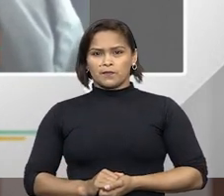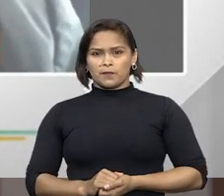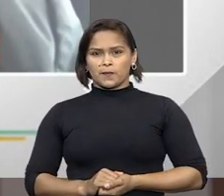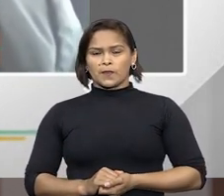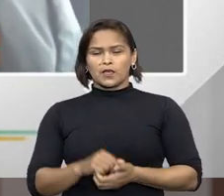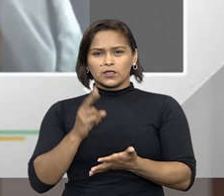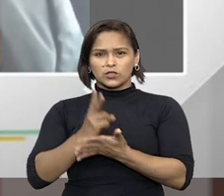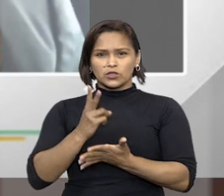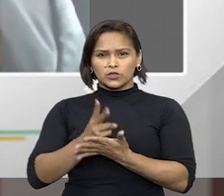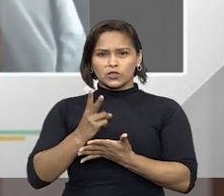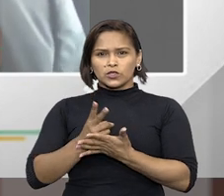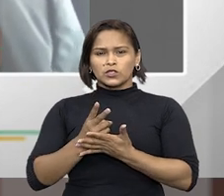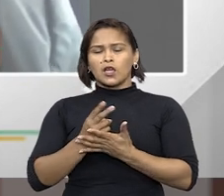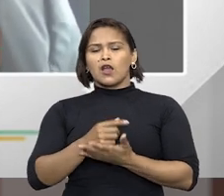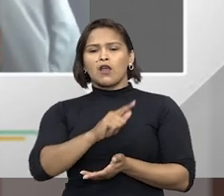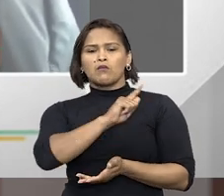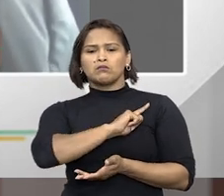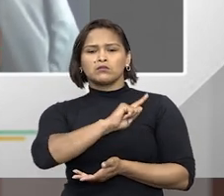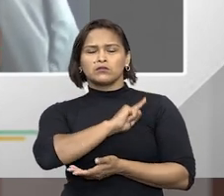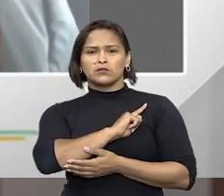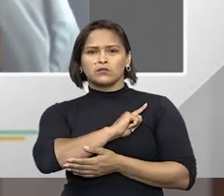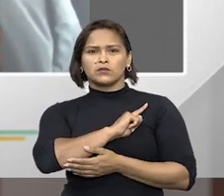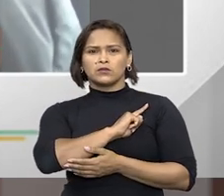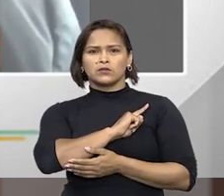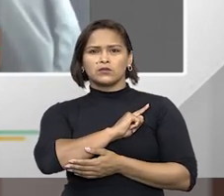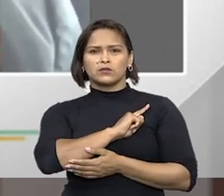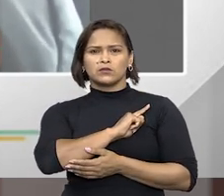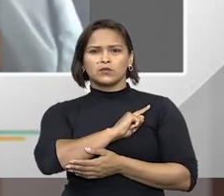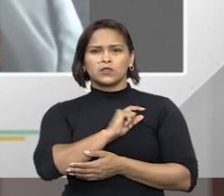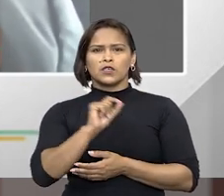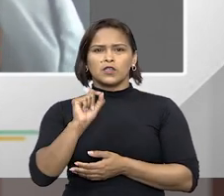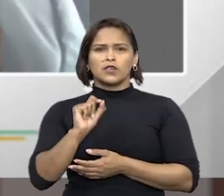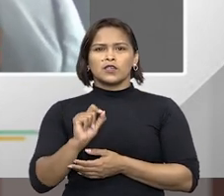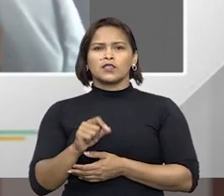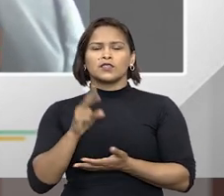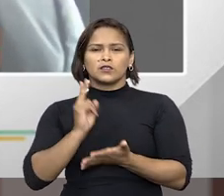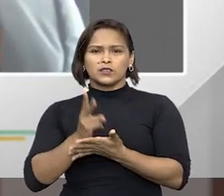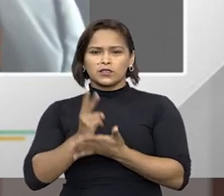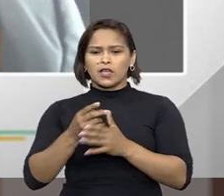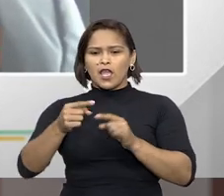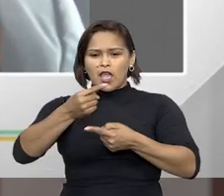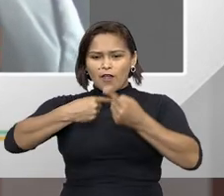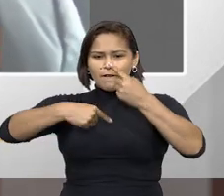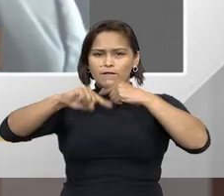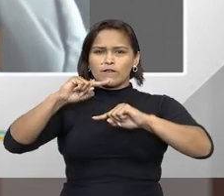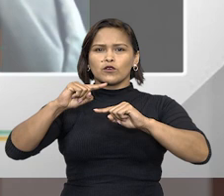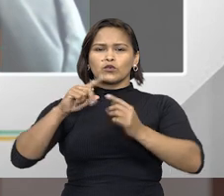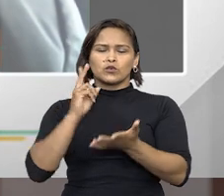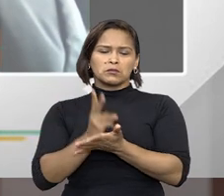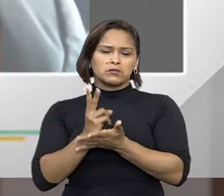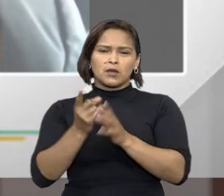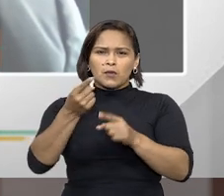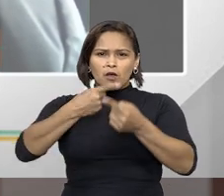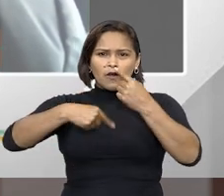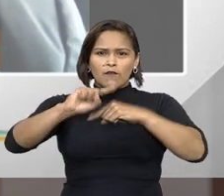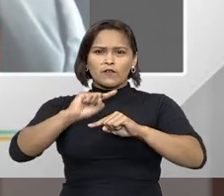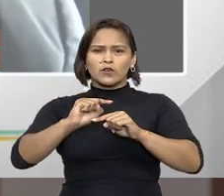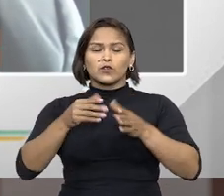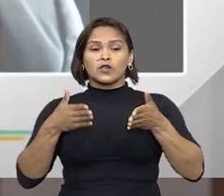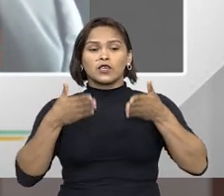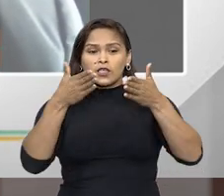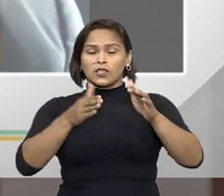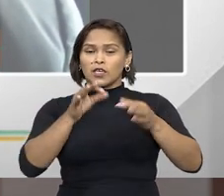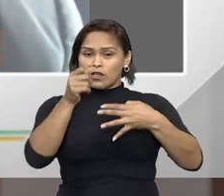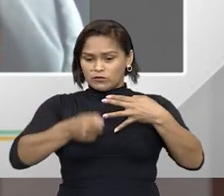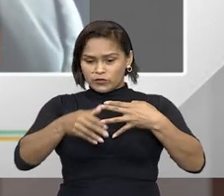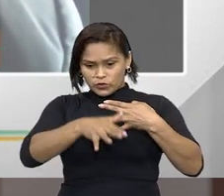proceder a uma gestão que sempre evolua no sentido de que a prestação